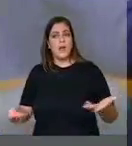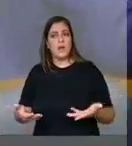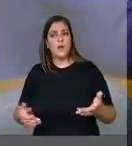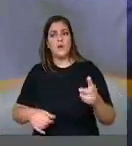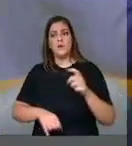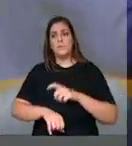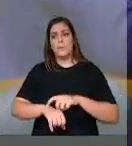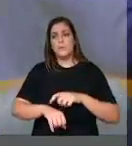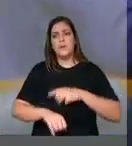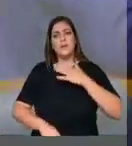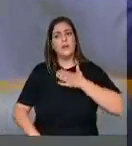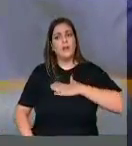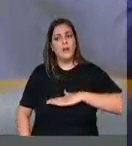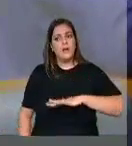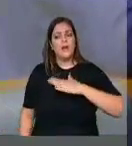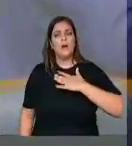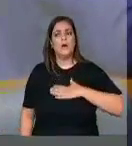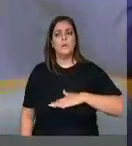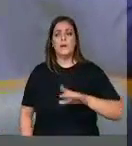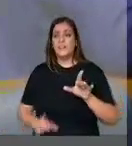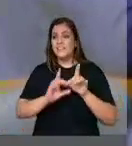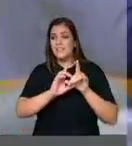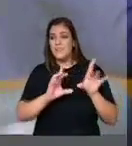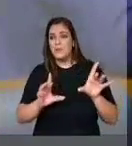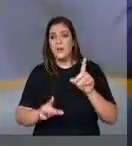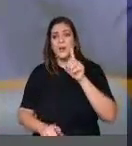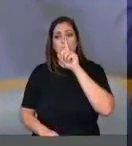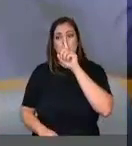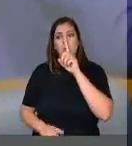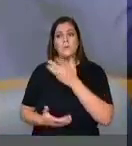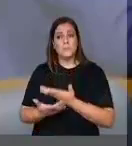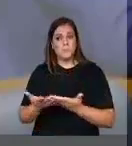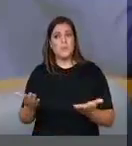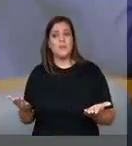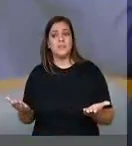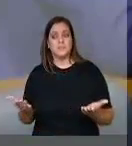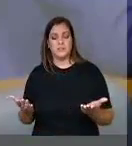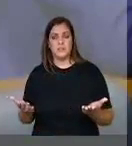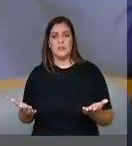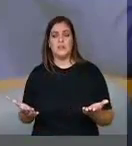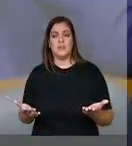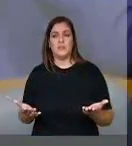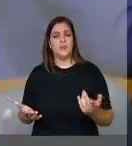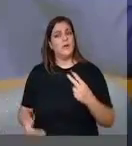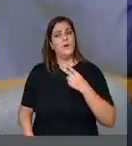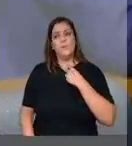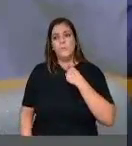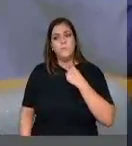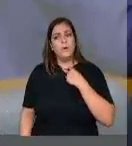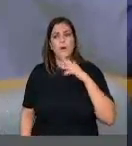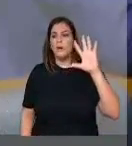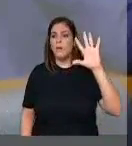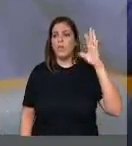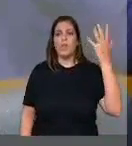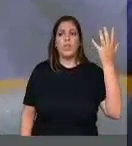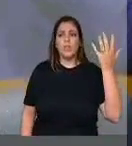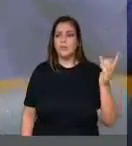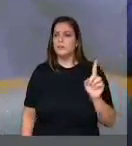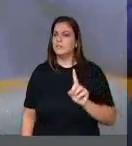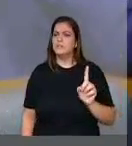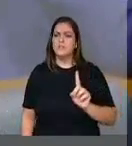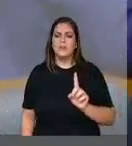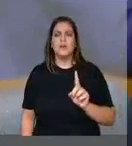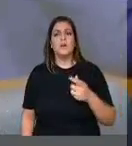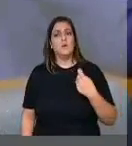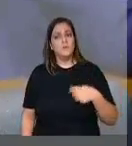nossa democracia está por um fio. Porque não podemos estabelecer casuísmos nas análises. Nós